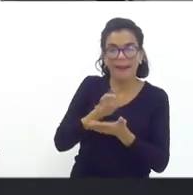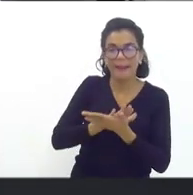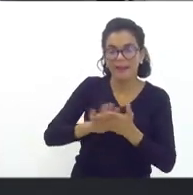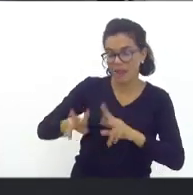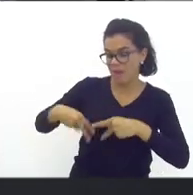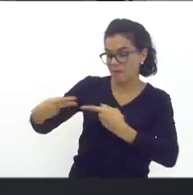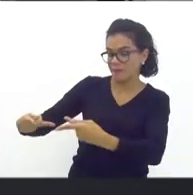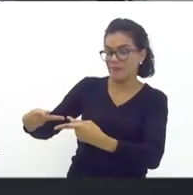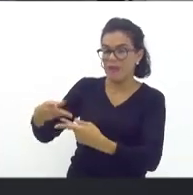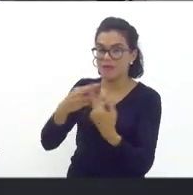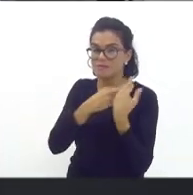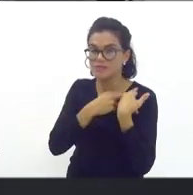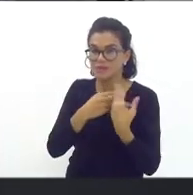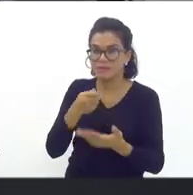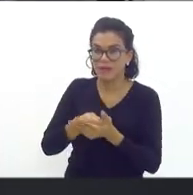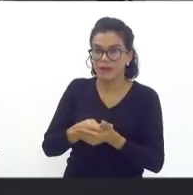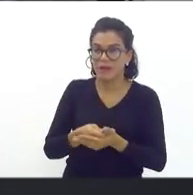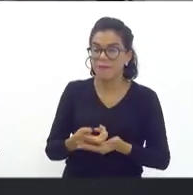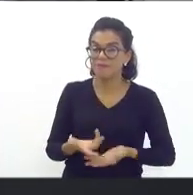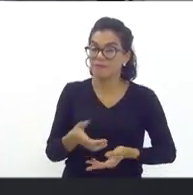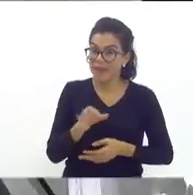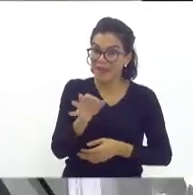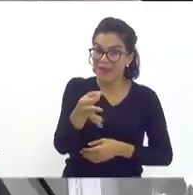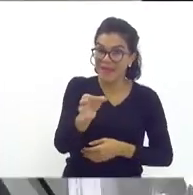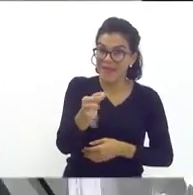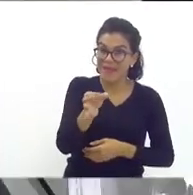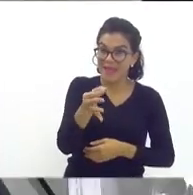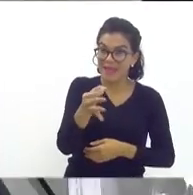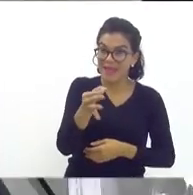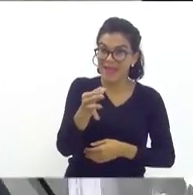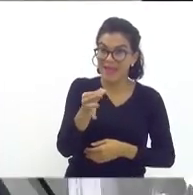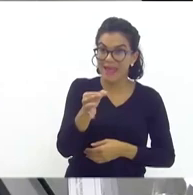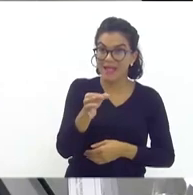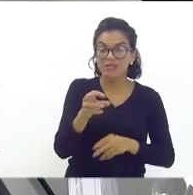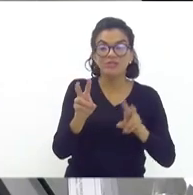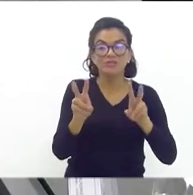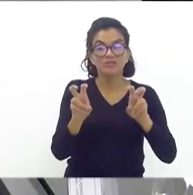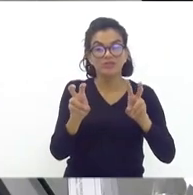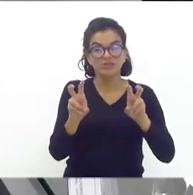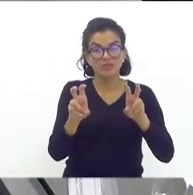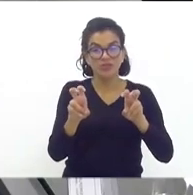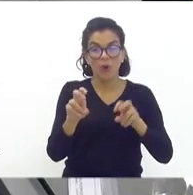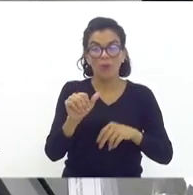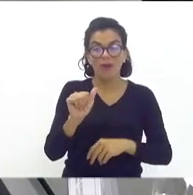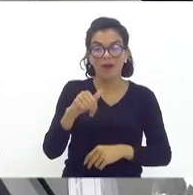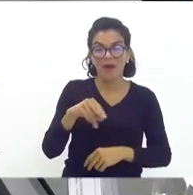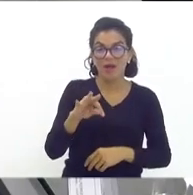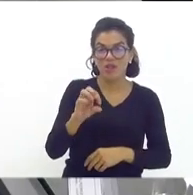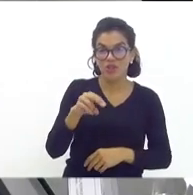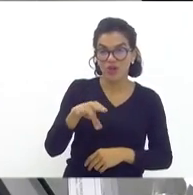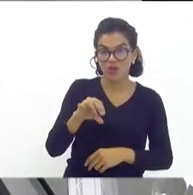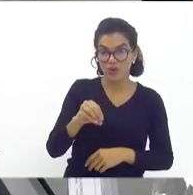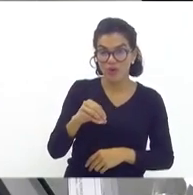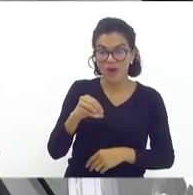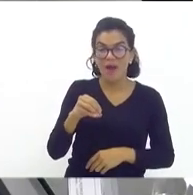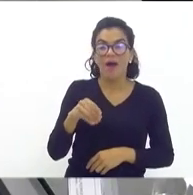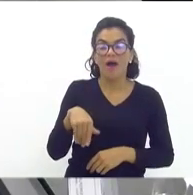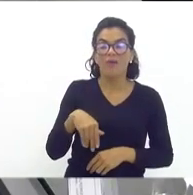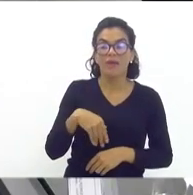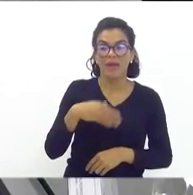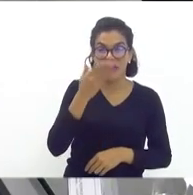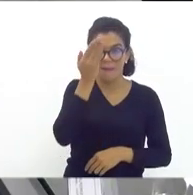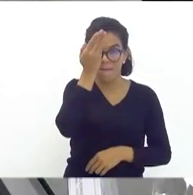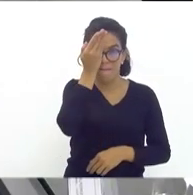então a parte era justamente isso que eu falei é do caso do seu Antônio a máfia que controla